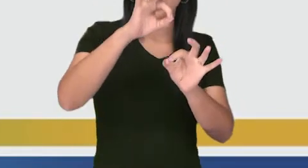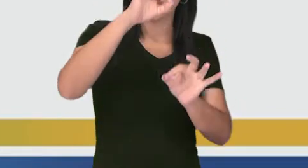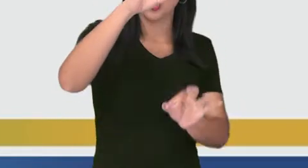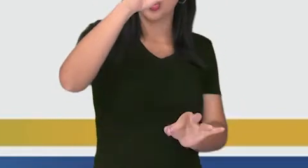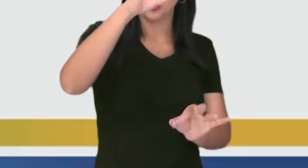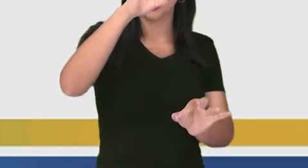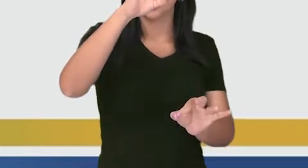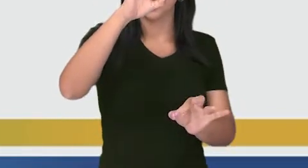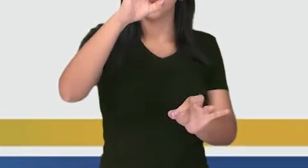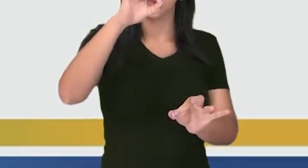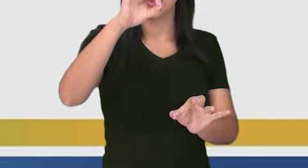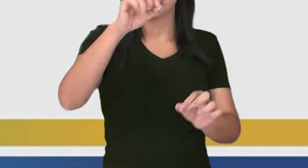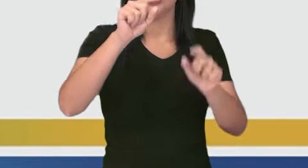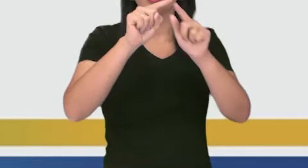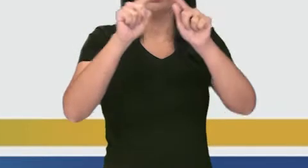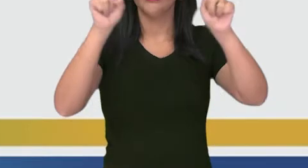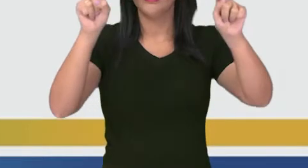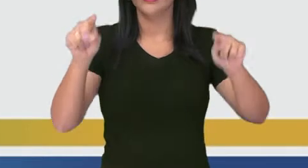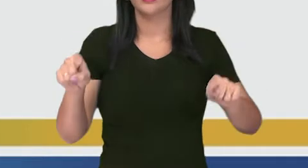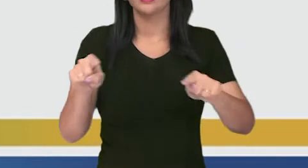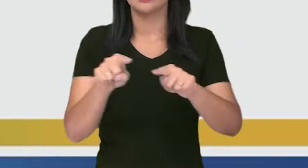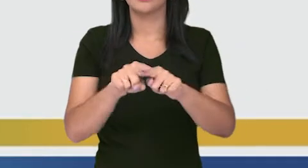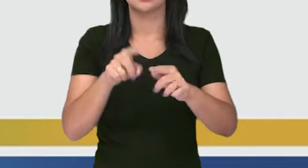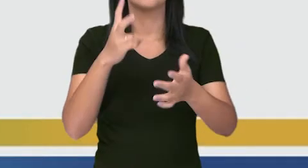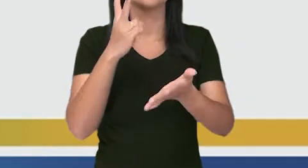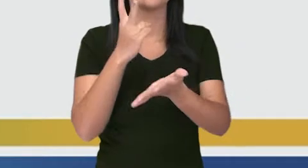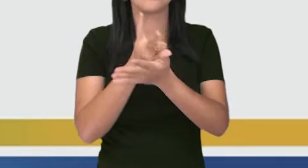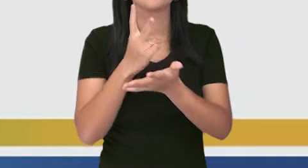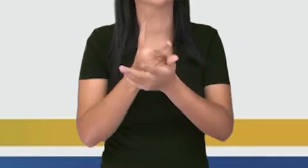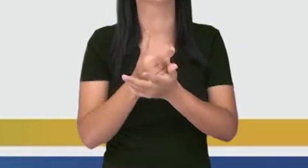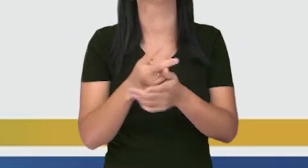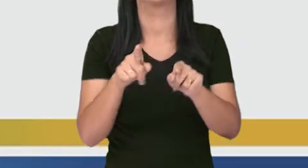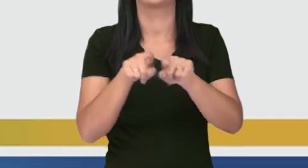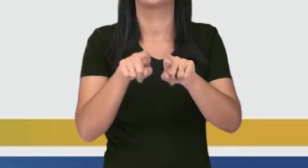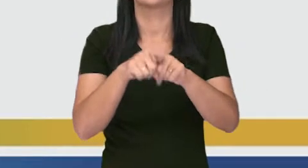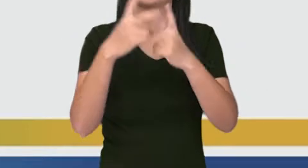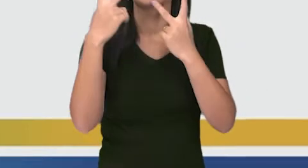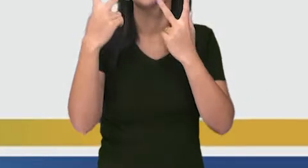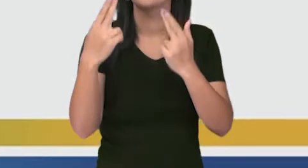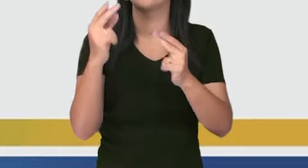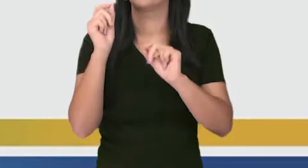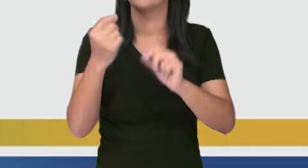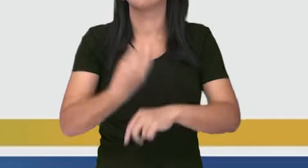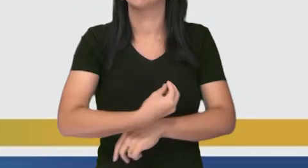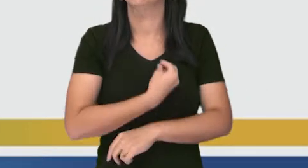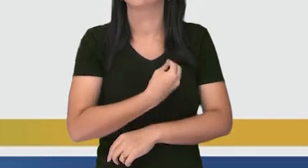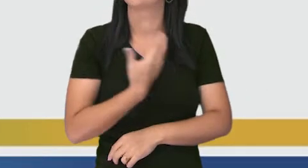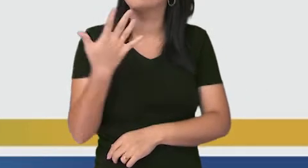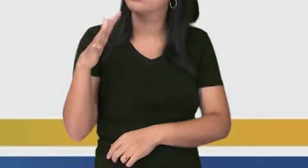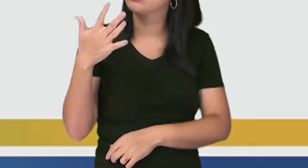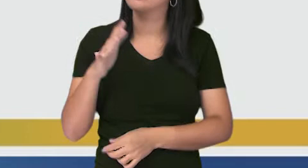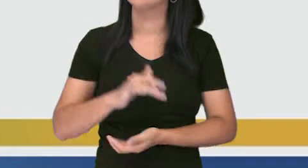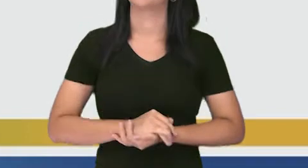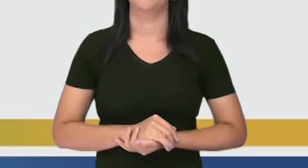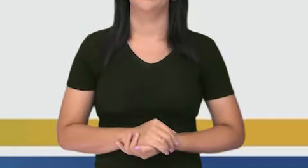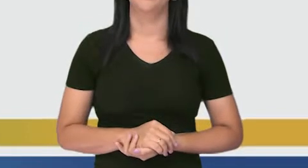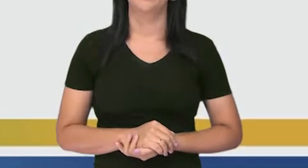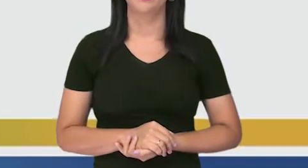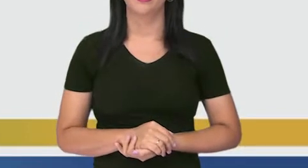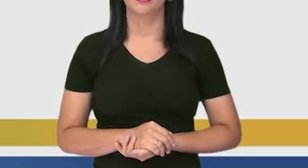às alturas dos retângulos serão iguais as frequências relativas